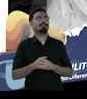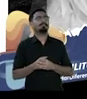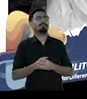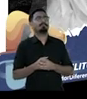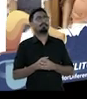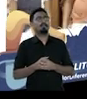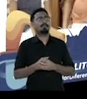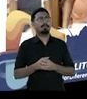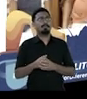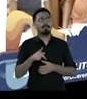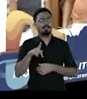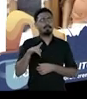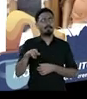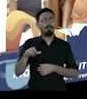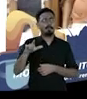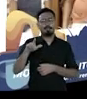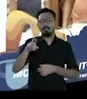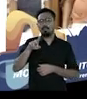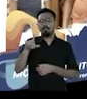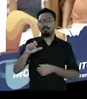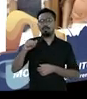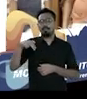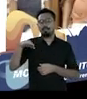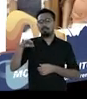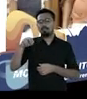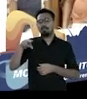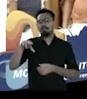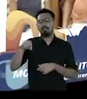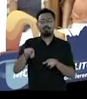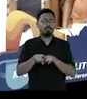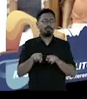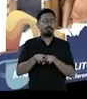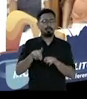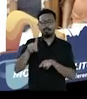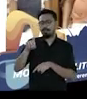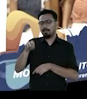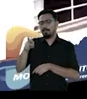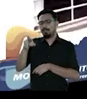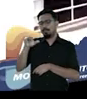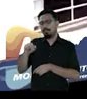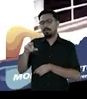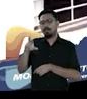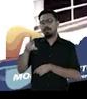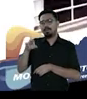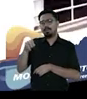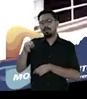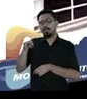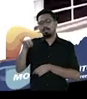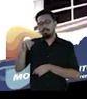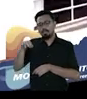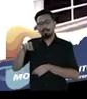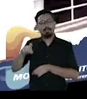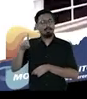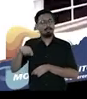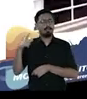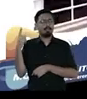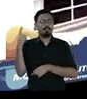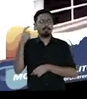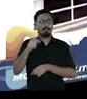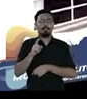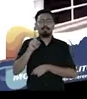Pais de Luiz Antônio Nares Júnior e Débora Cristina Nares. Seu filho saiu lá de Goiânia para